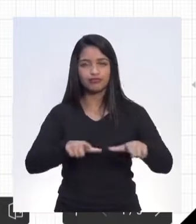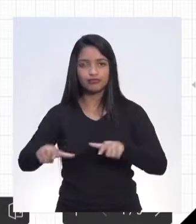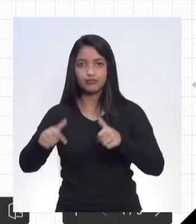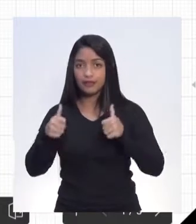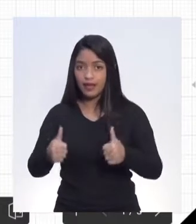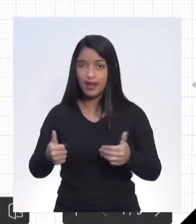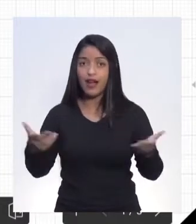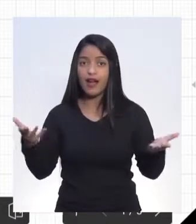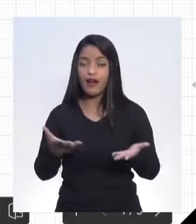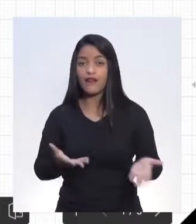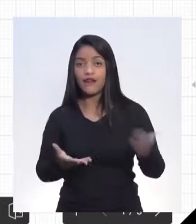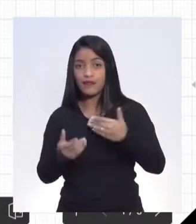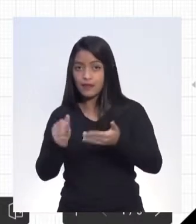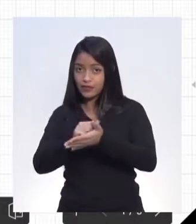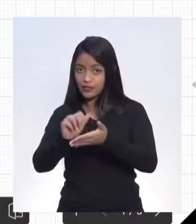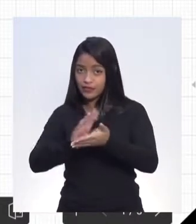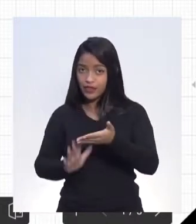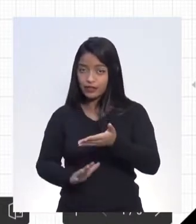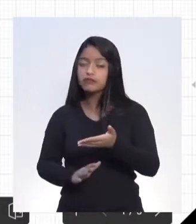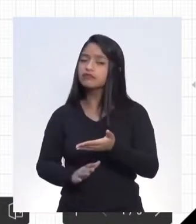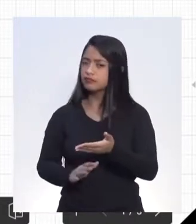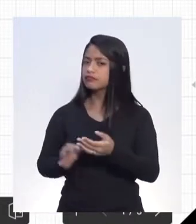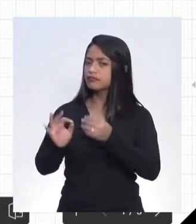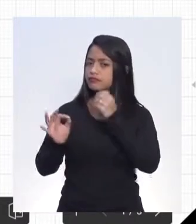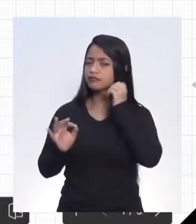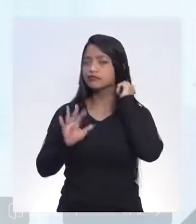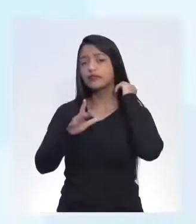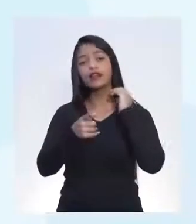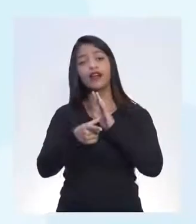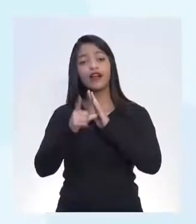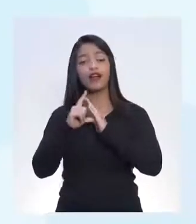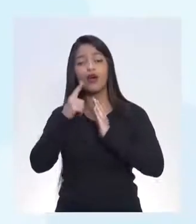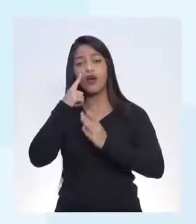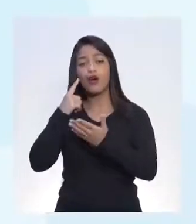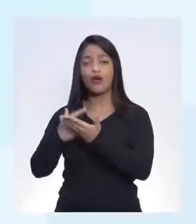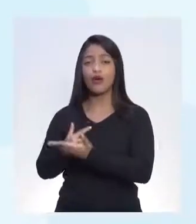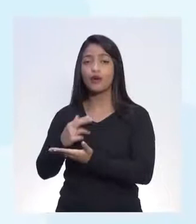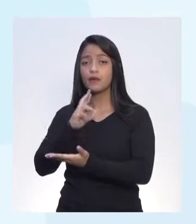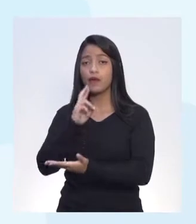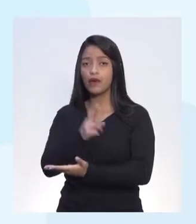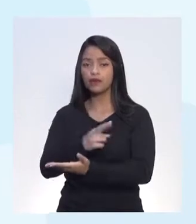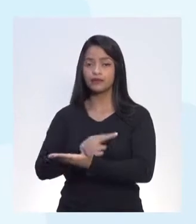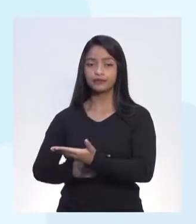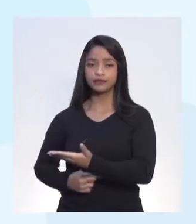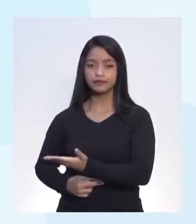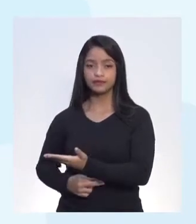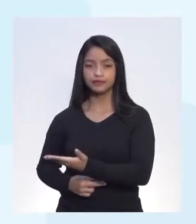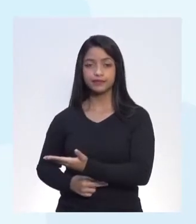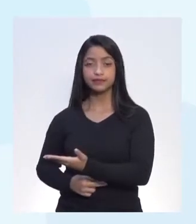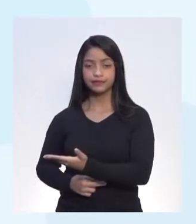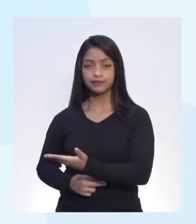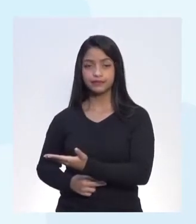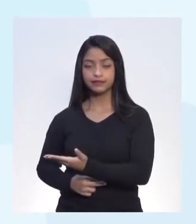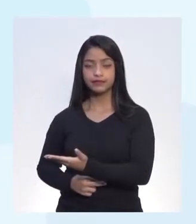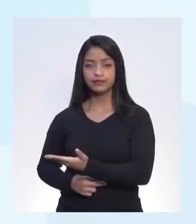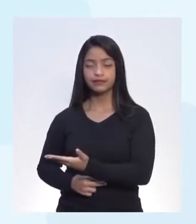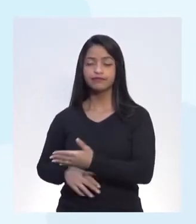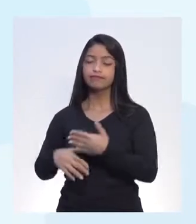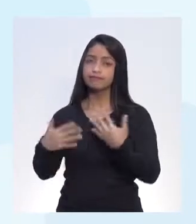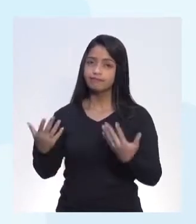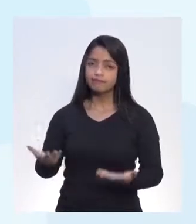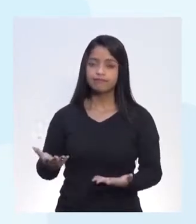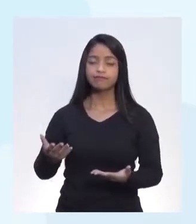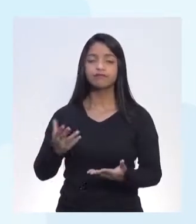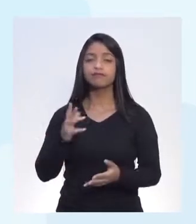Vamos à atividade? Próxima, Jonas? Beleza? Mostra lá para eles a resposta antes, né? Opa, vai lá, vai subir a resposta, tá ok? Ali apareceu 20, portanto, temos